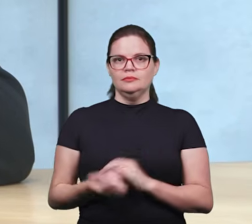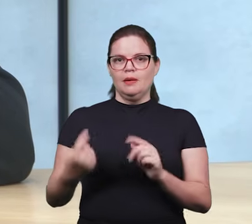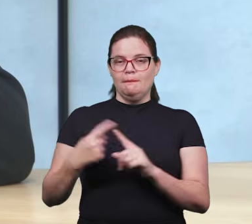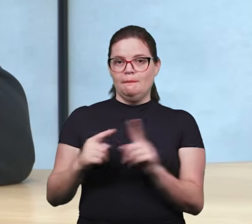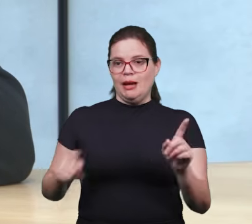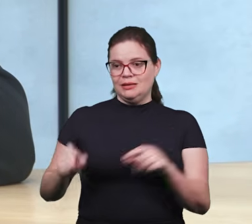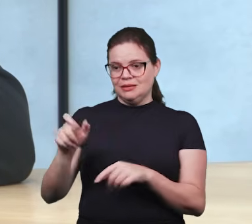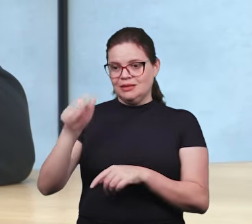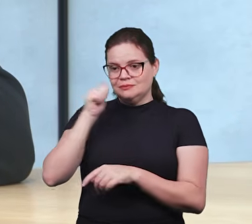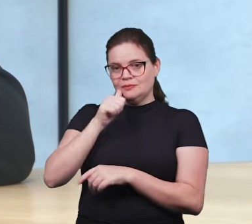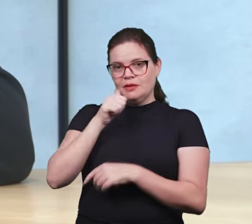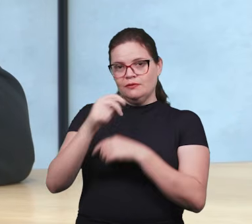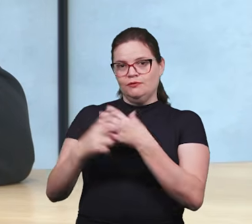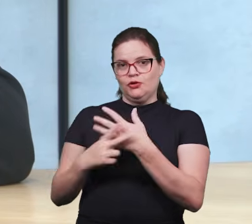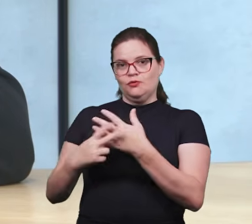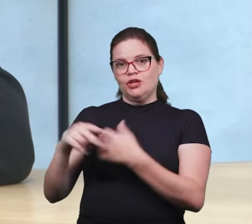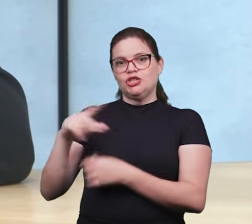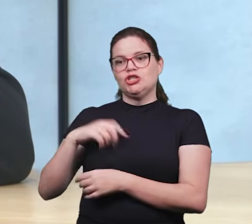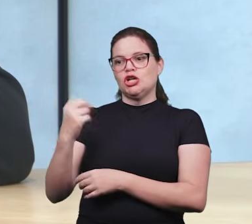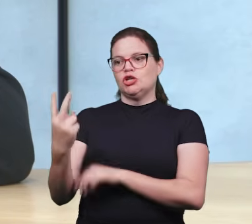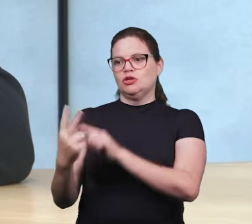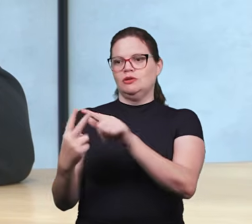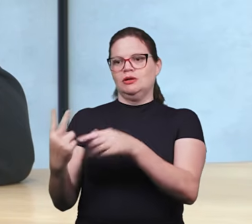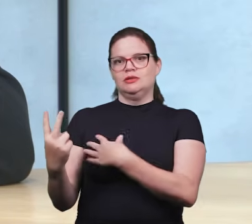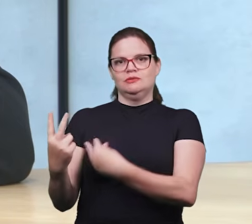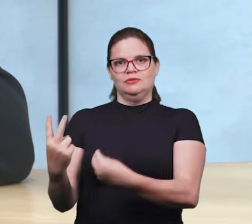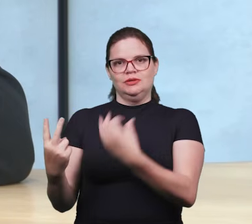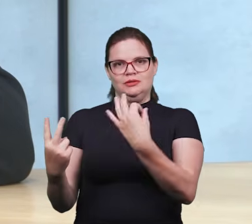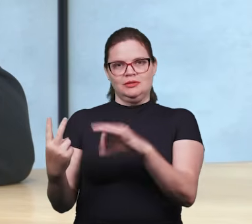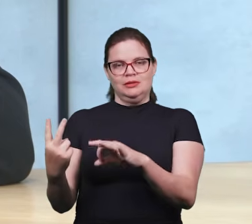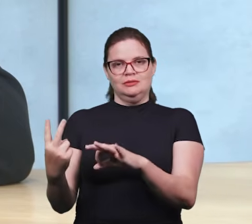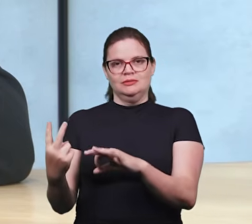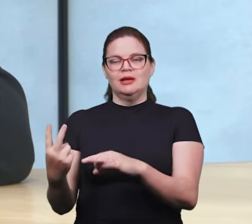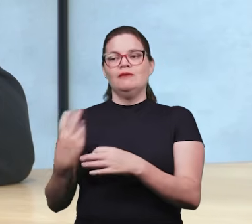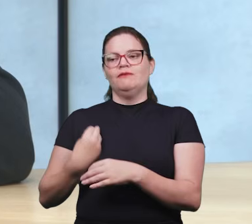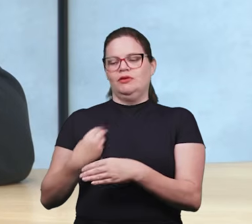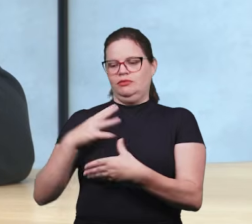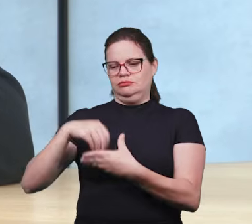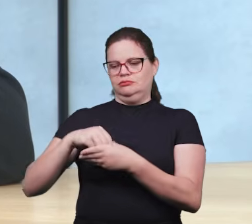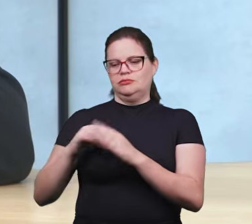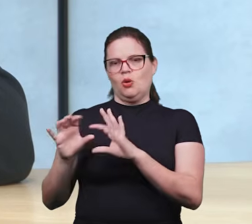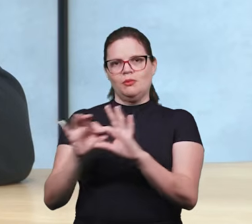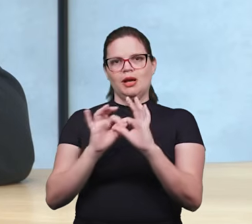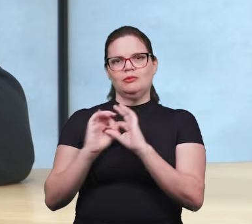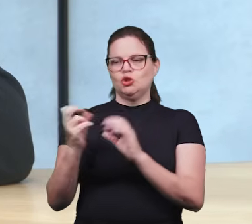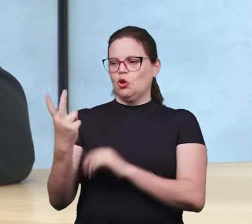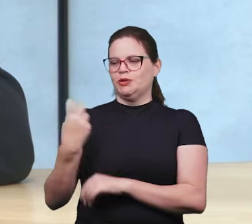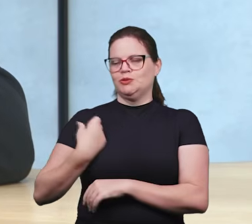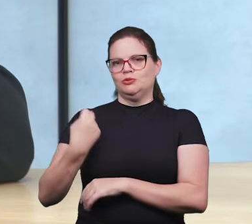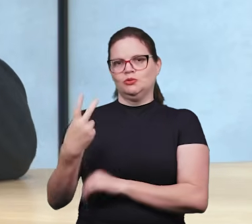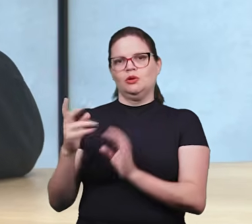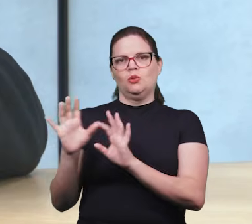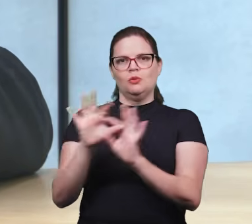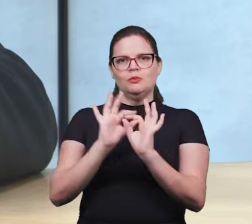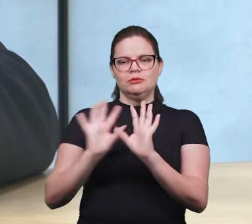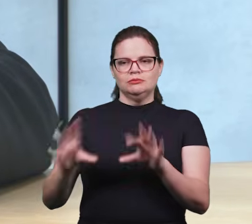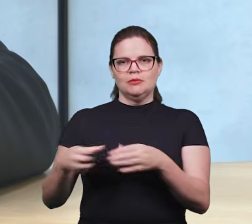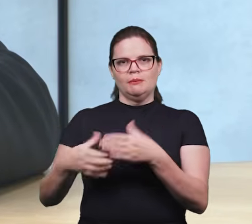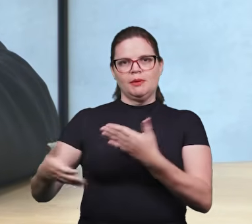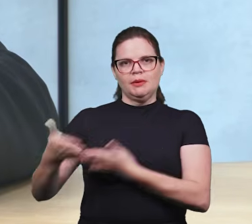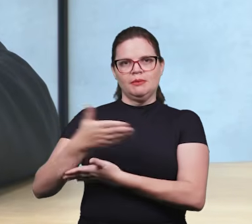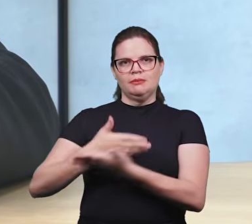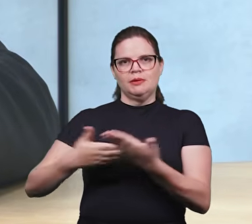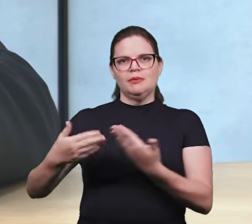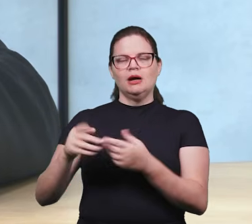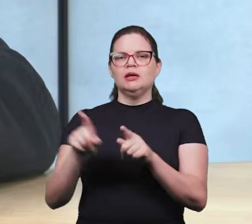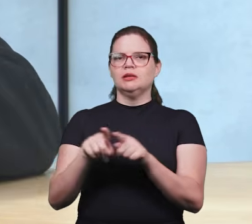2 filhos. Isso aí fala uma igreja que já estava vivendo o corpo, a comunhão no corpo, mas já